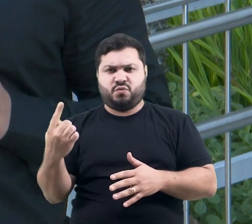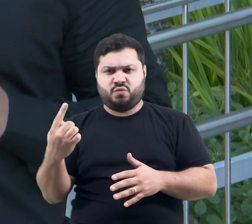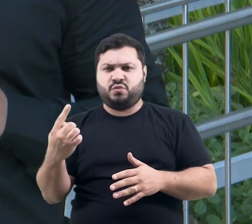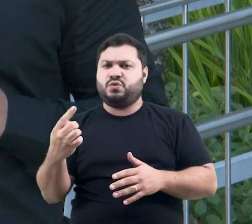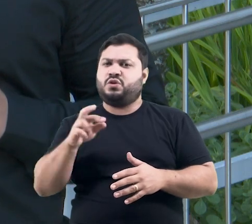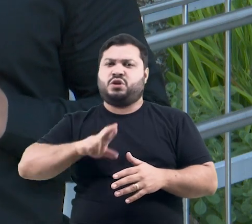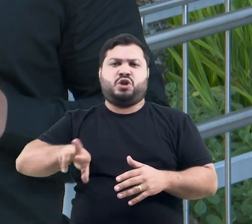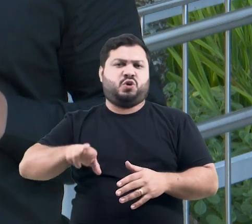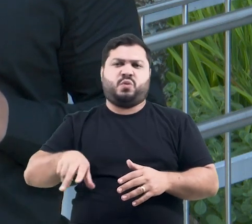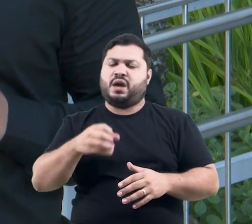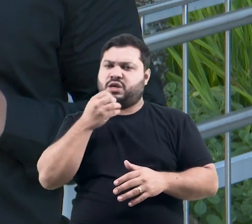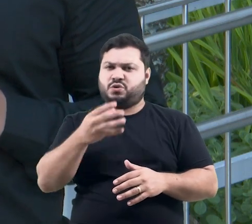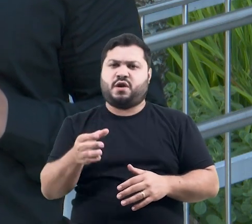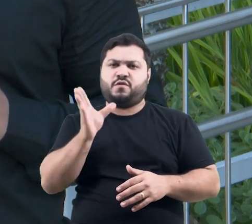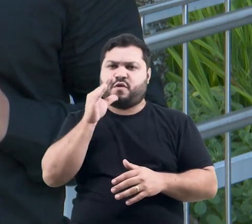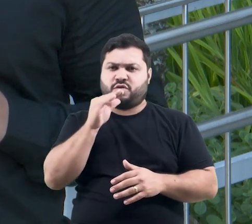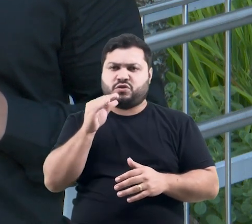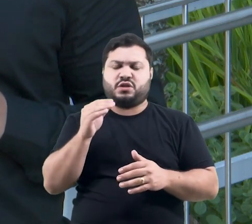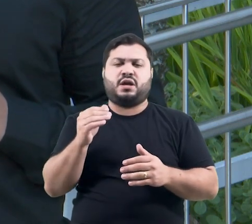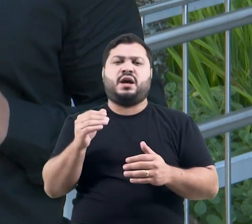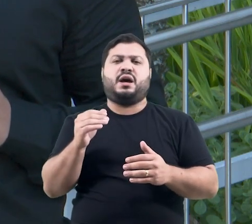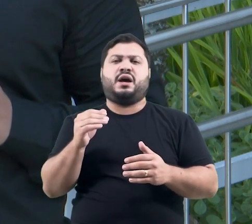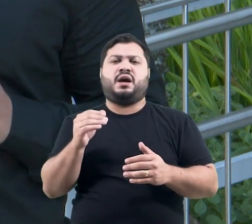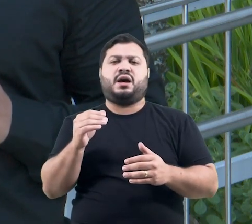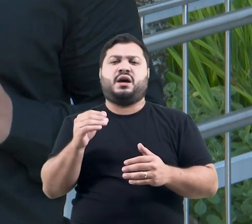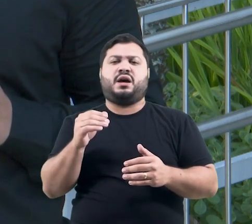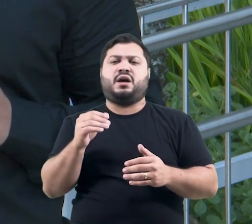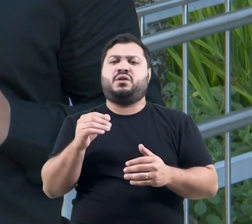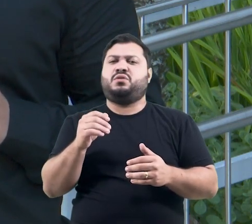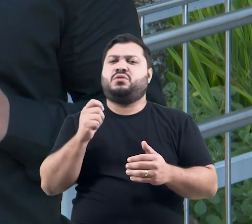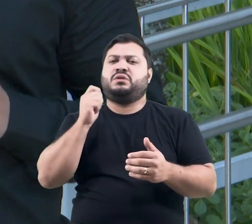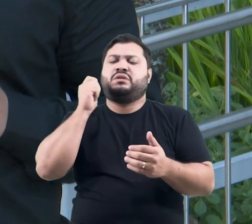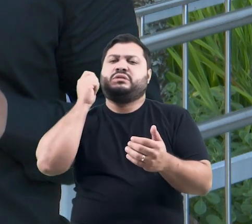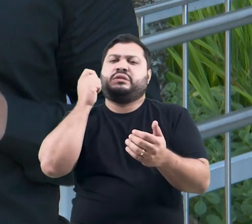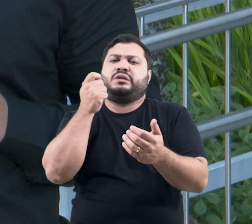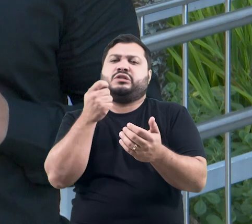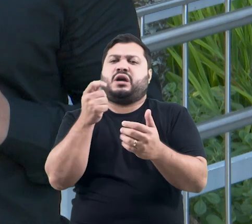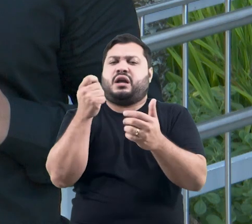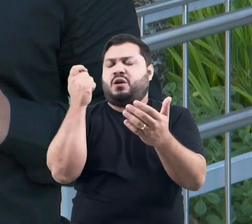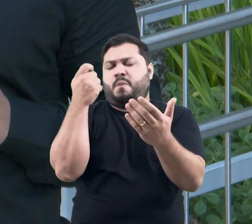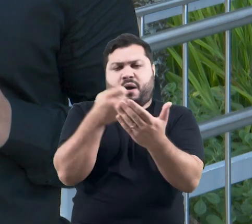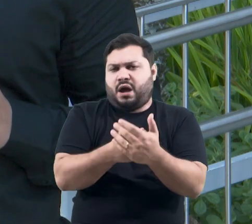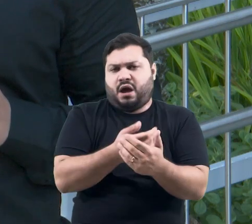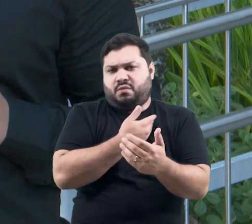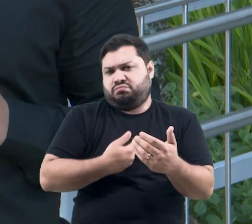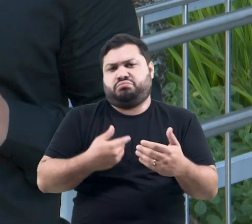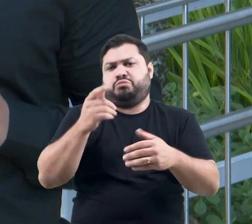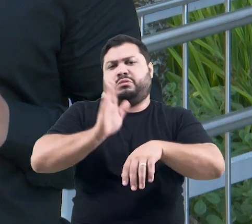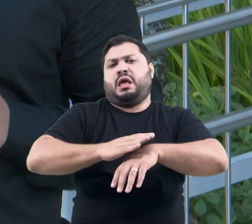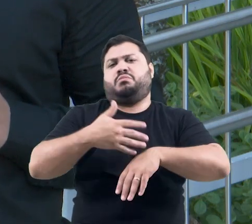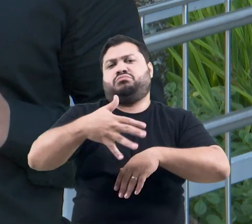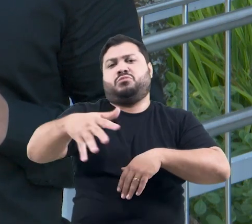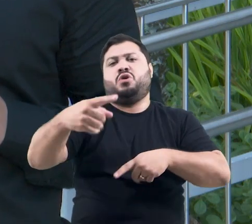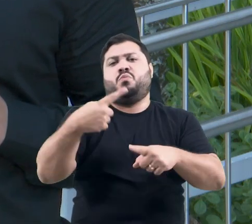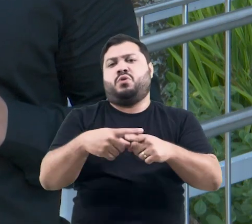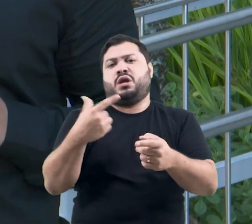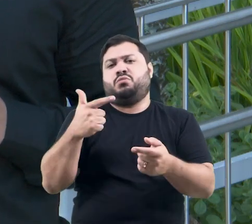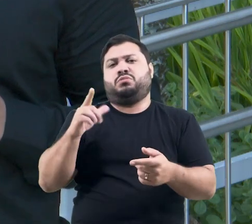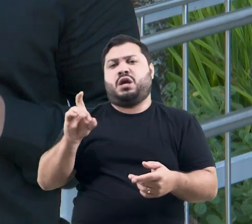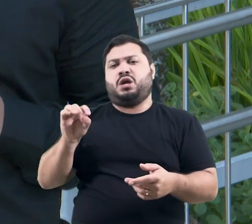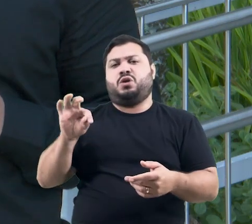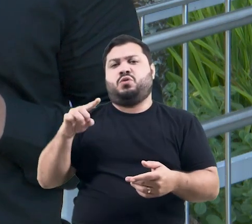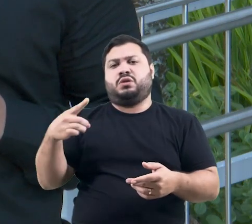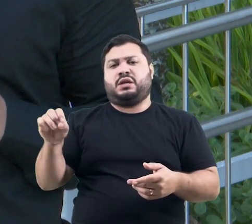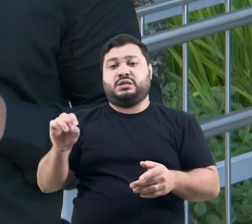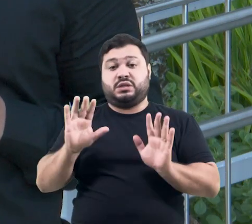do TRF1 de que não é razoável que o servidor seja submetido à inadimplência de administração pública por tempo indeterminado,